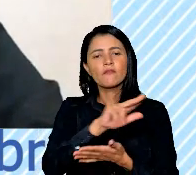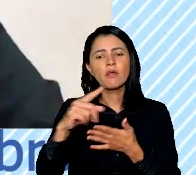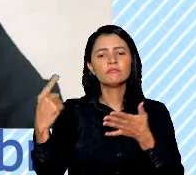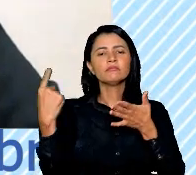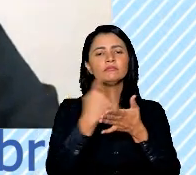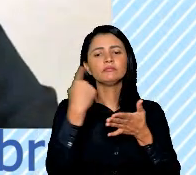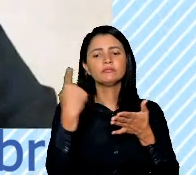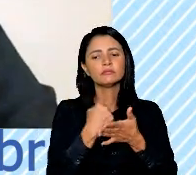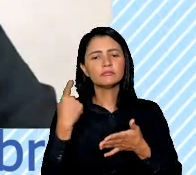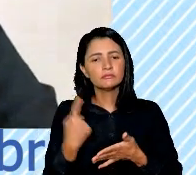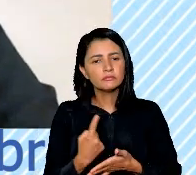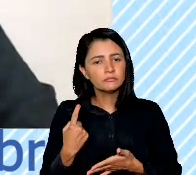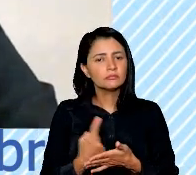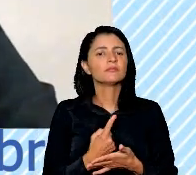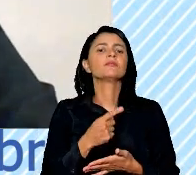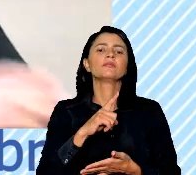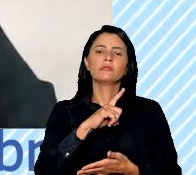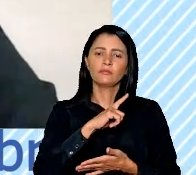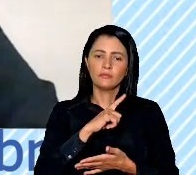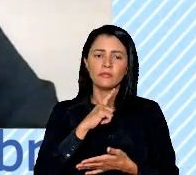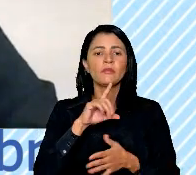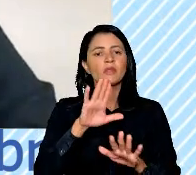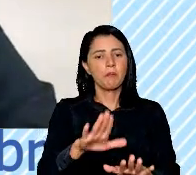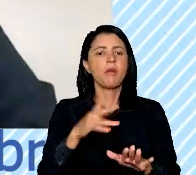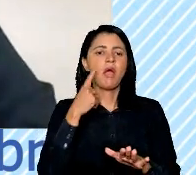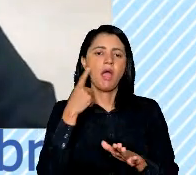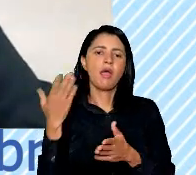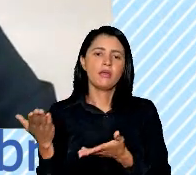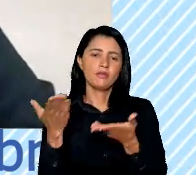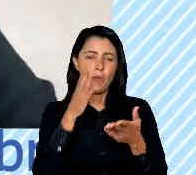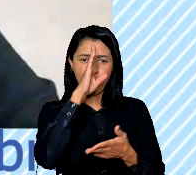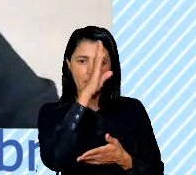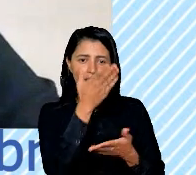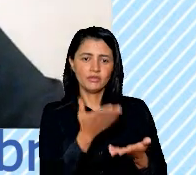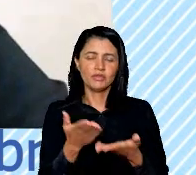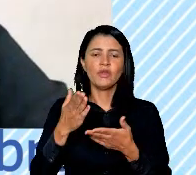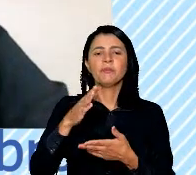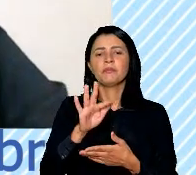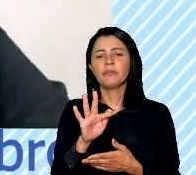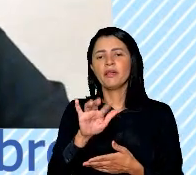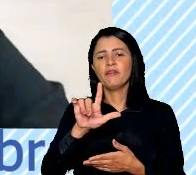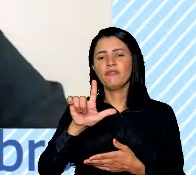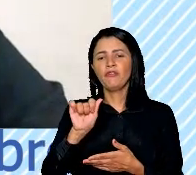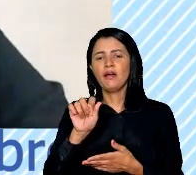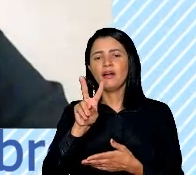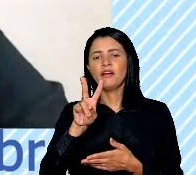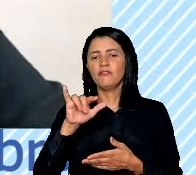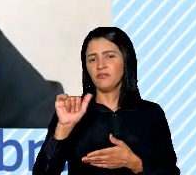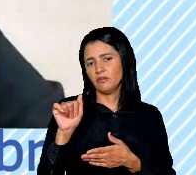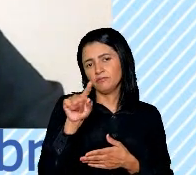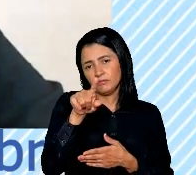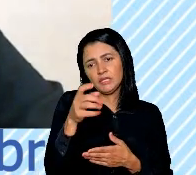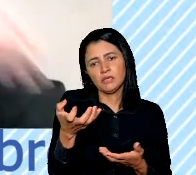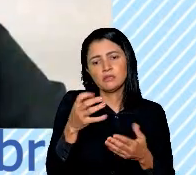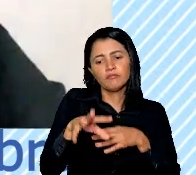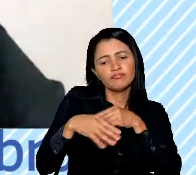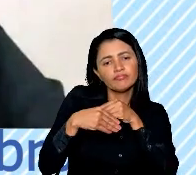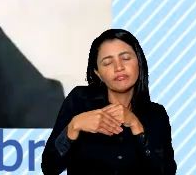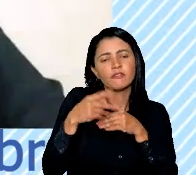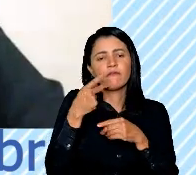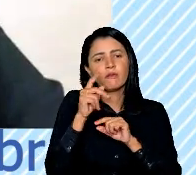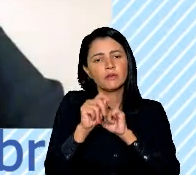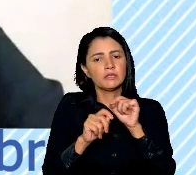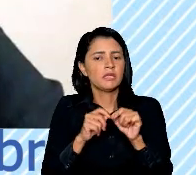perguntas ainda, mas eu passo de imediato para a Flávia, se ela quiser fazer algum